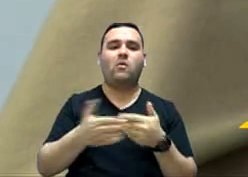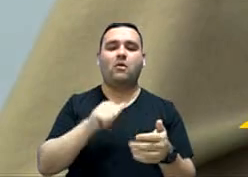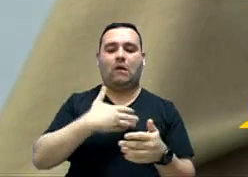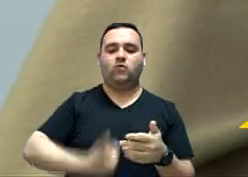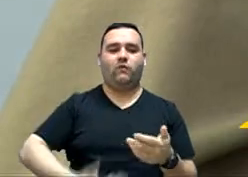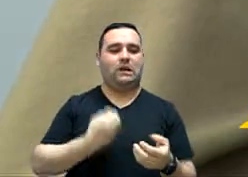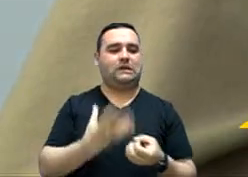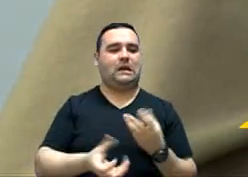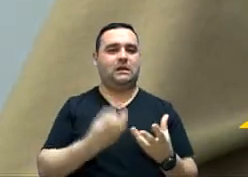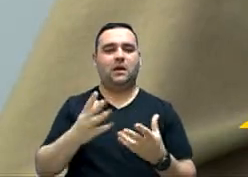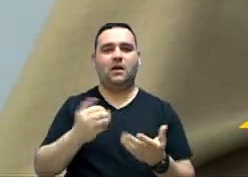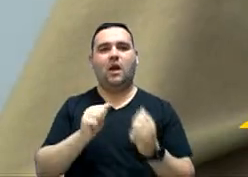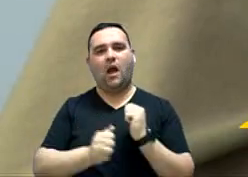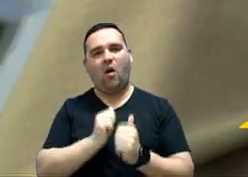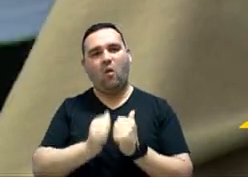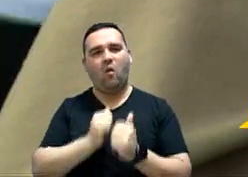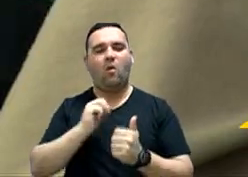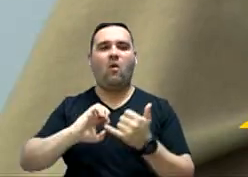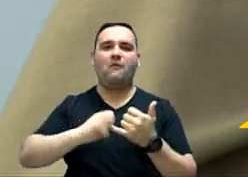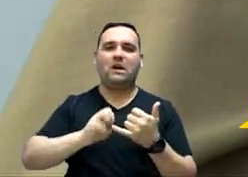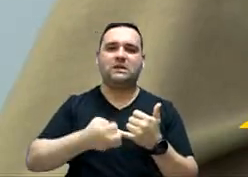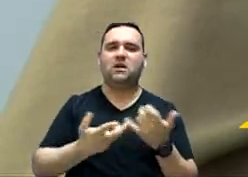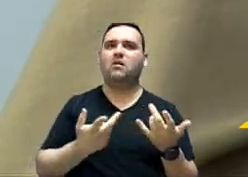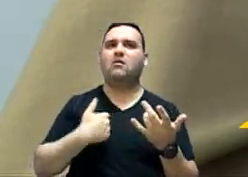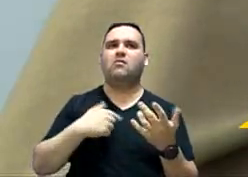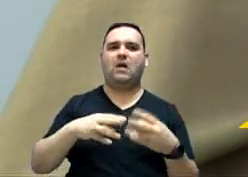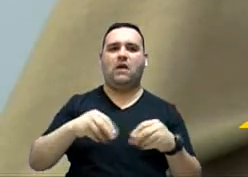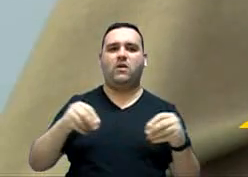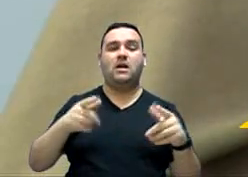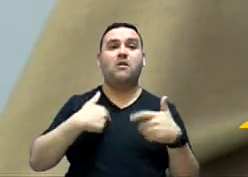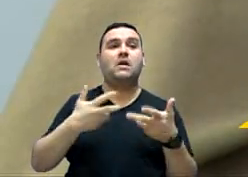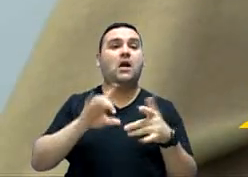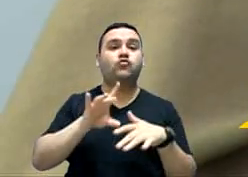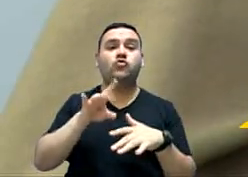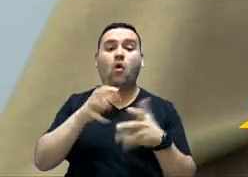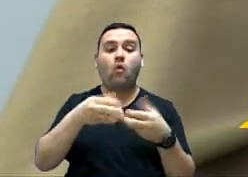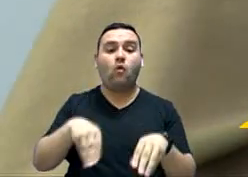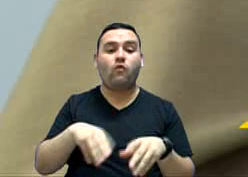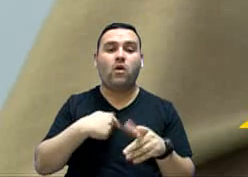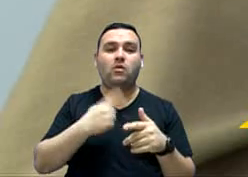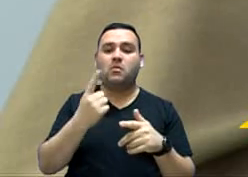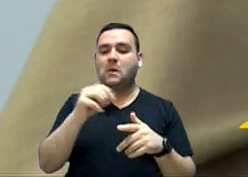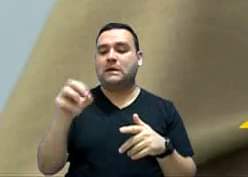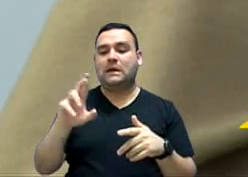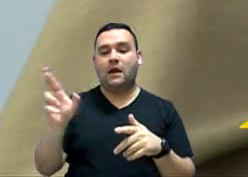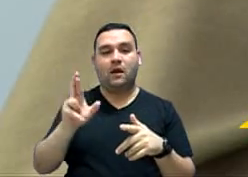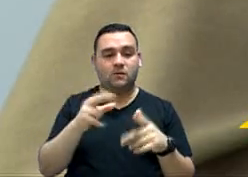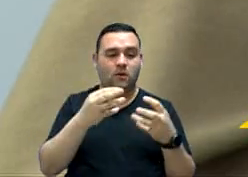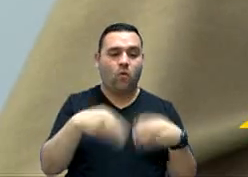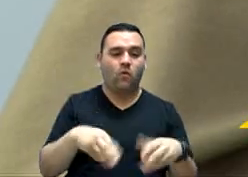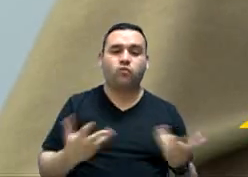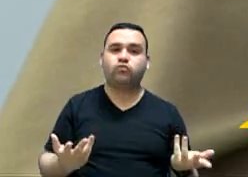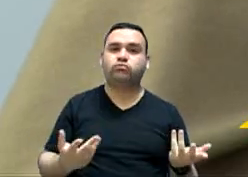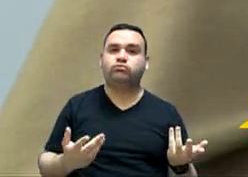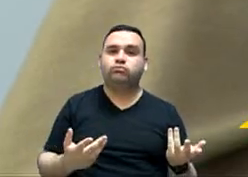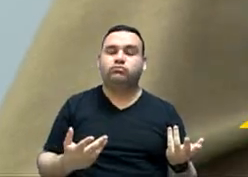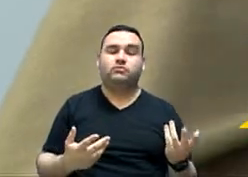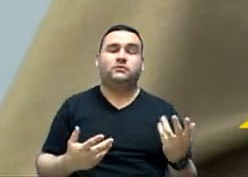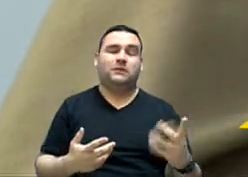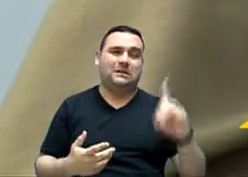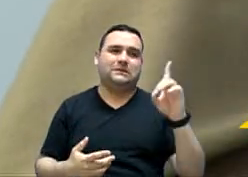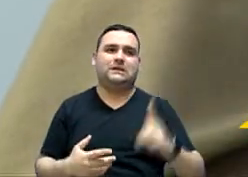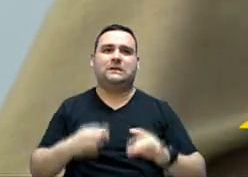que o governo quer doar, o arroz, o feijão, a farinha. Eu quero comprar só ovo, eu compro R$100 em ovo. Então, essa é a liberdade,